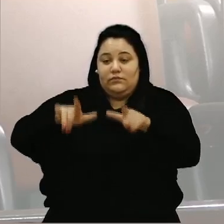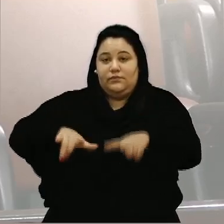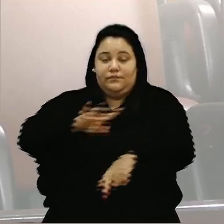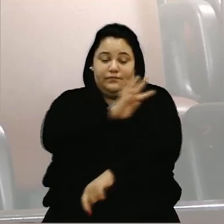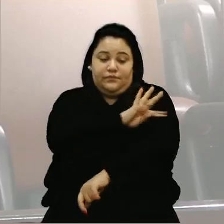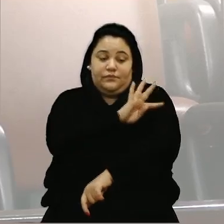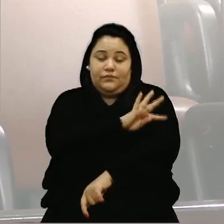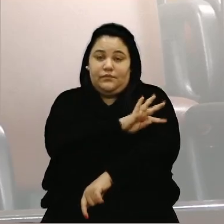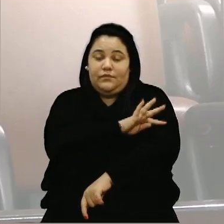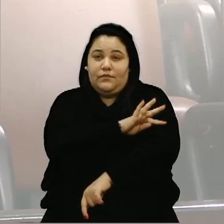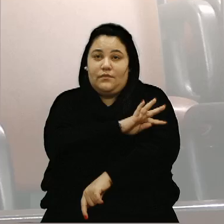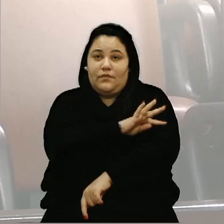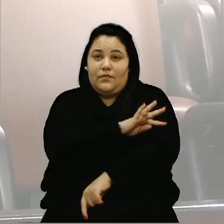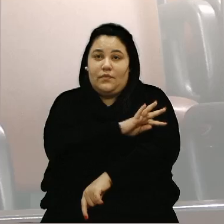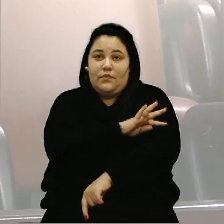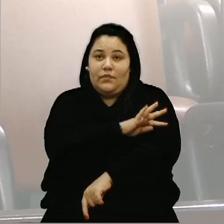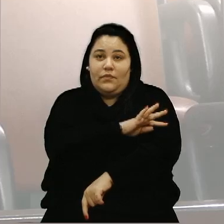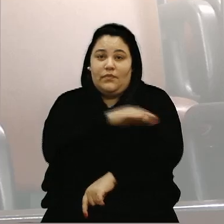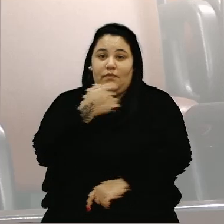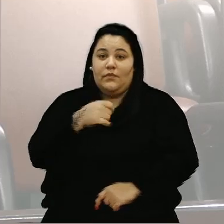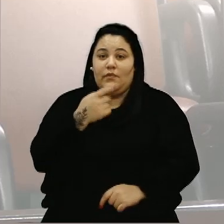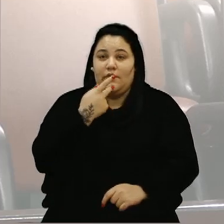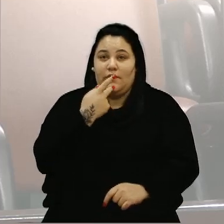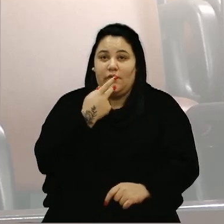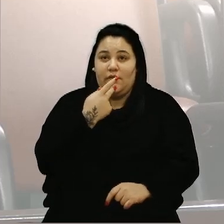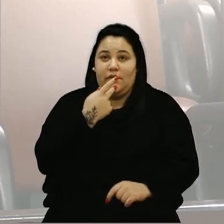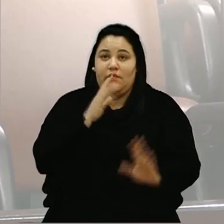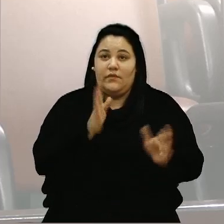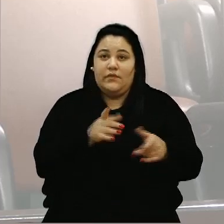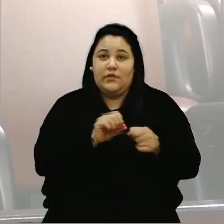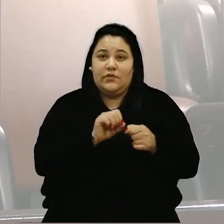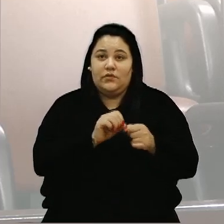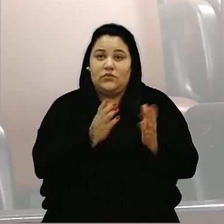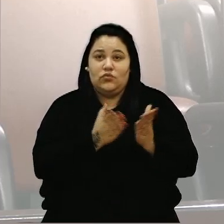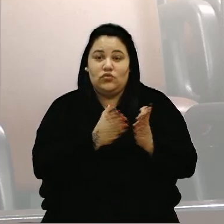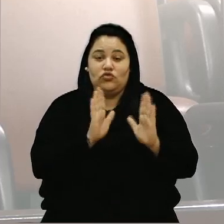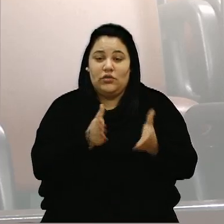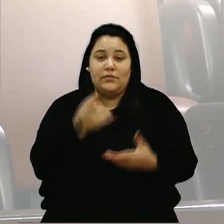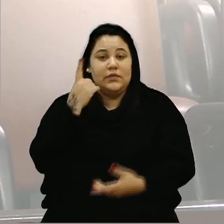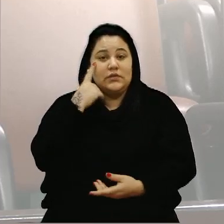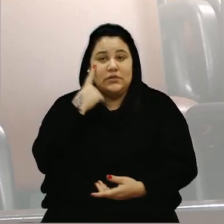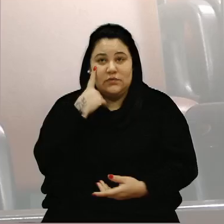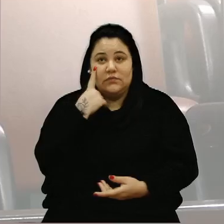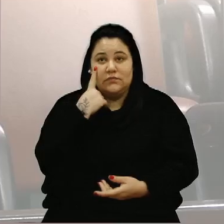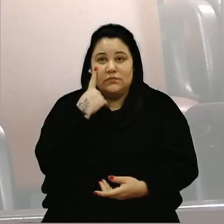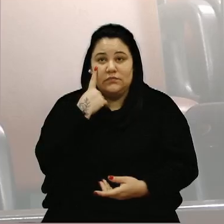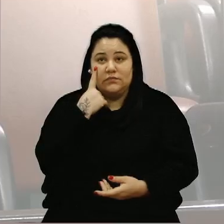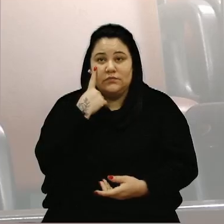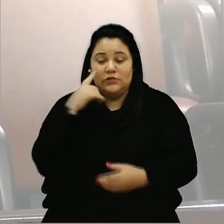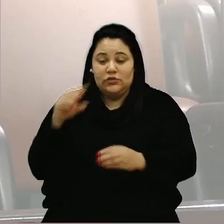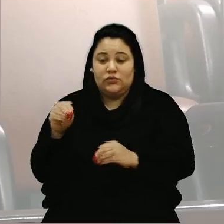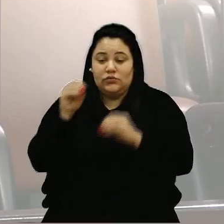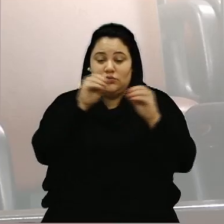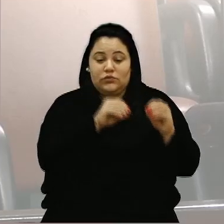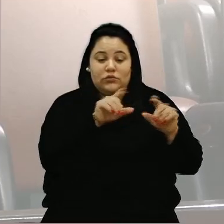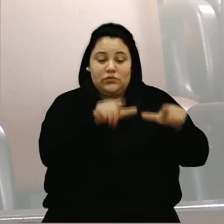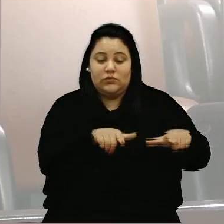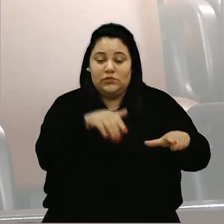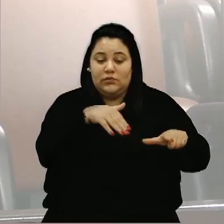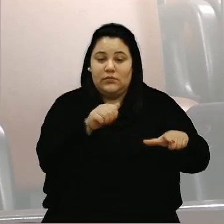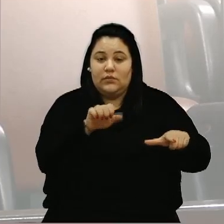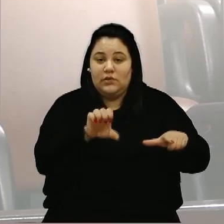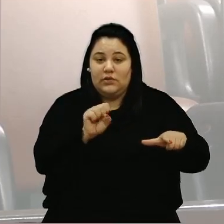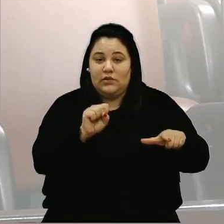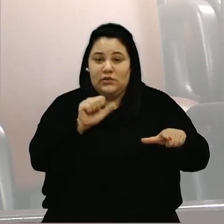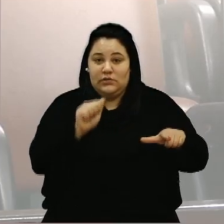que está sendo feito um estudo. Foi até pensado em trazer ali para a Maesa, mas fica inviável aí